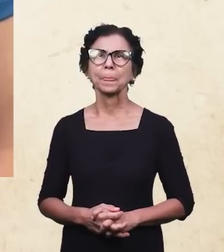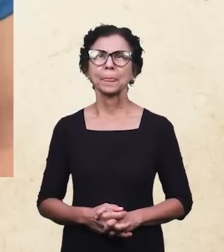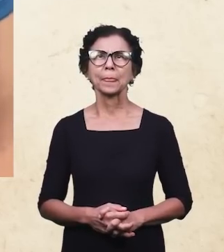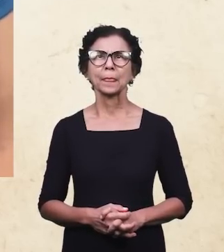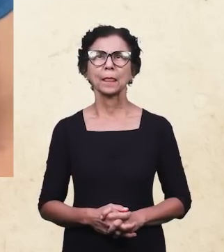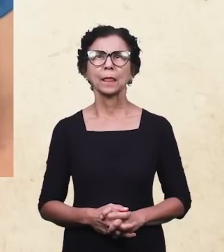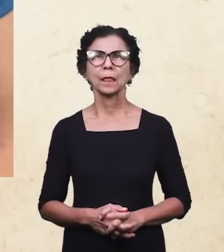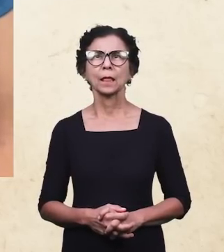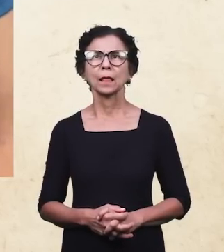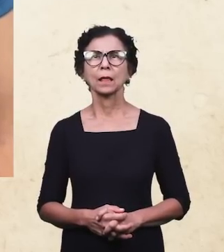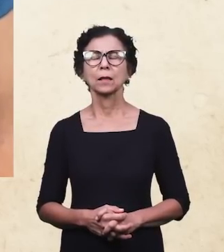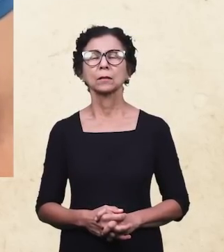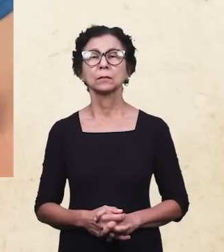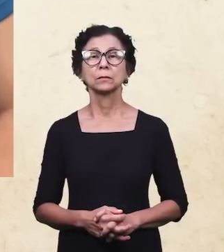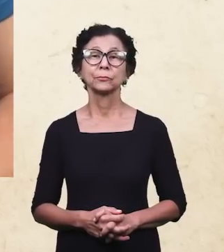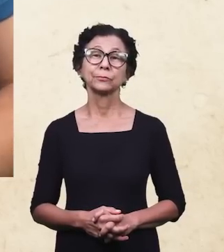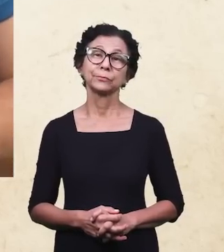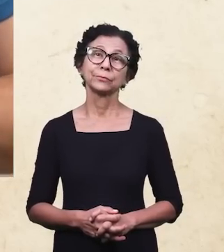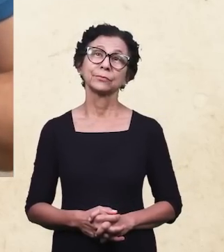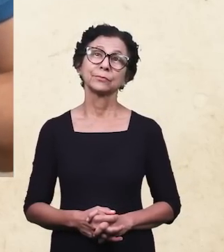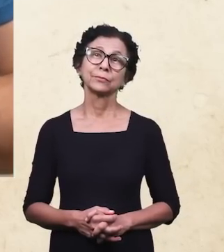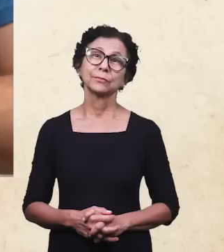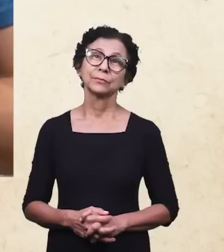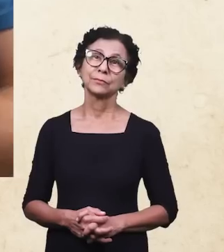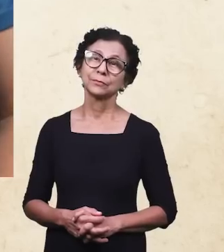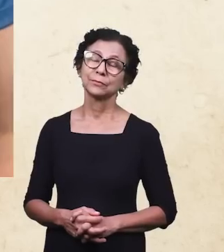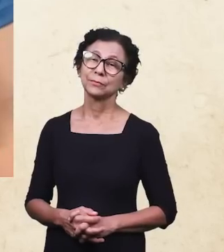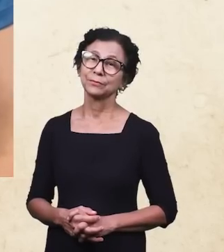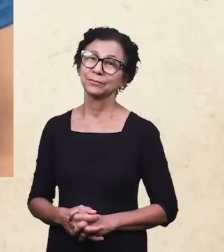planejamento, mas se não consegue colocar em